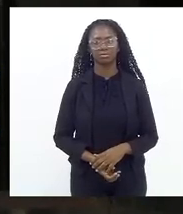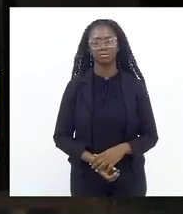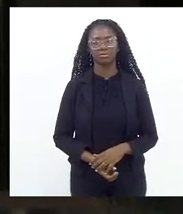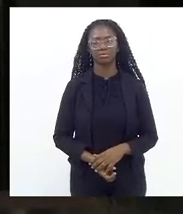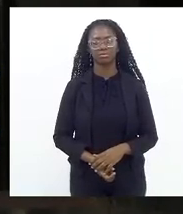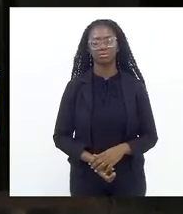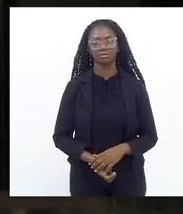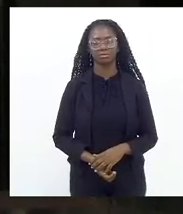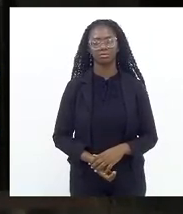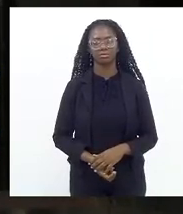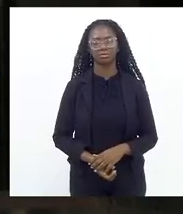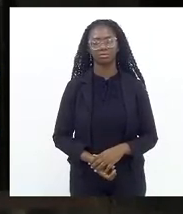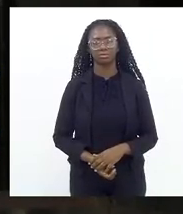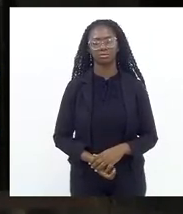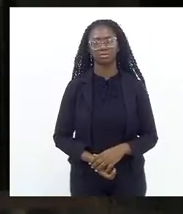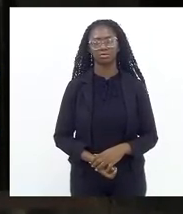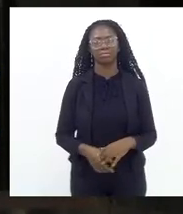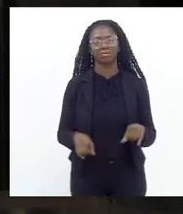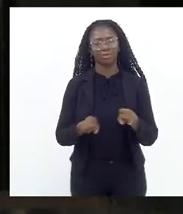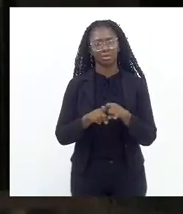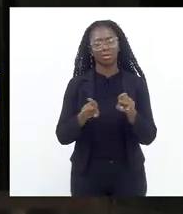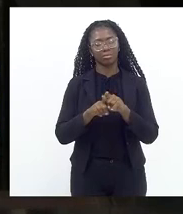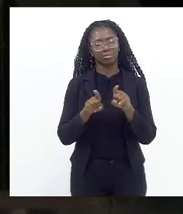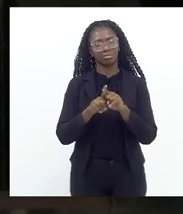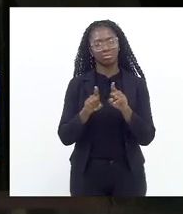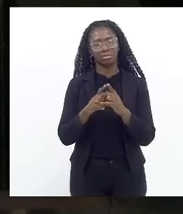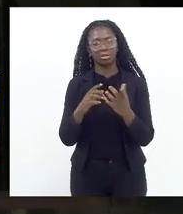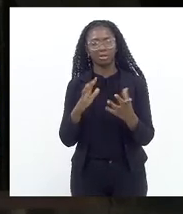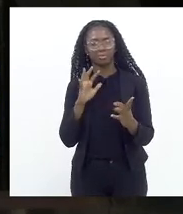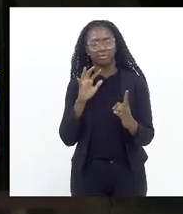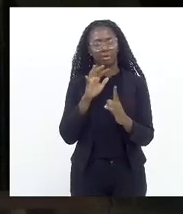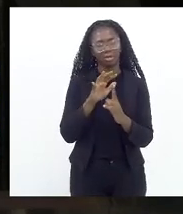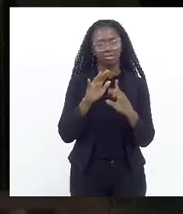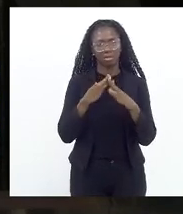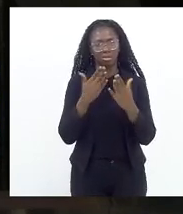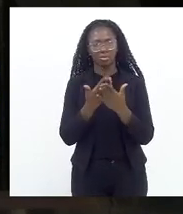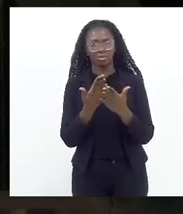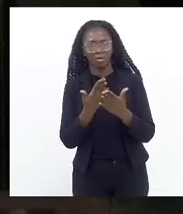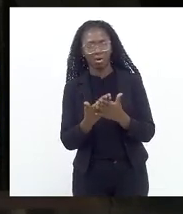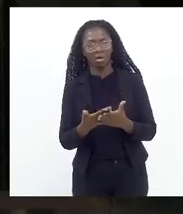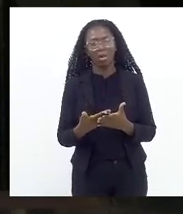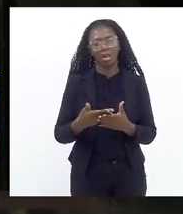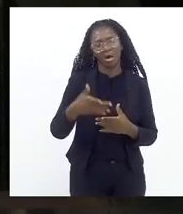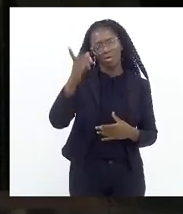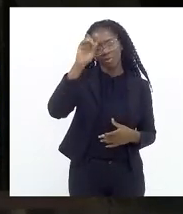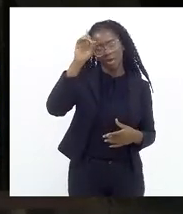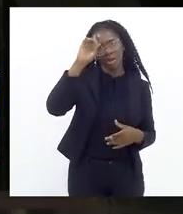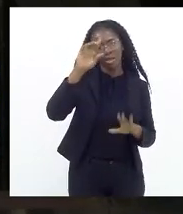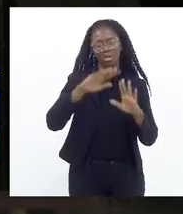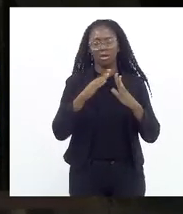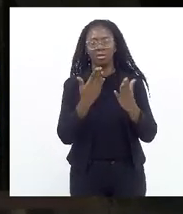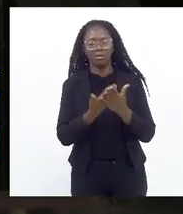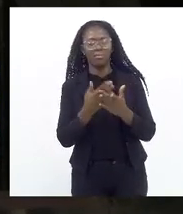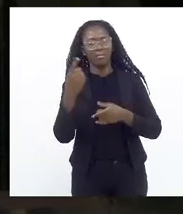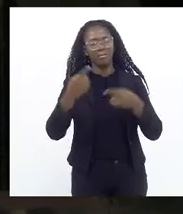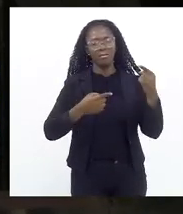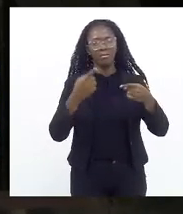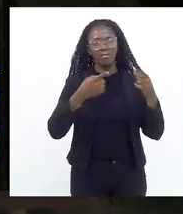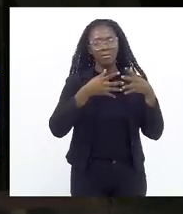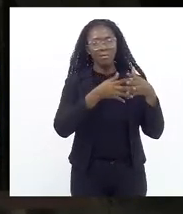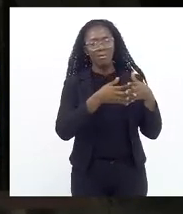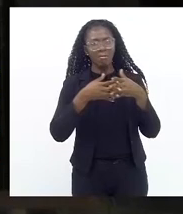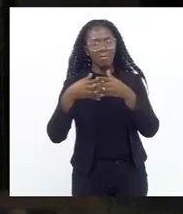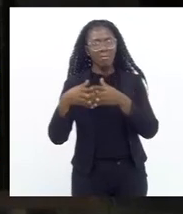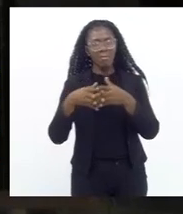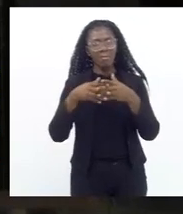As consequências sobre o aparelho escolar, sobre o funcionamento cotidiano das escolas, esse debate complexo,